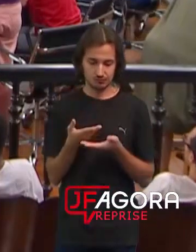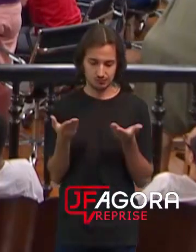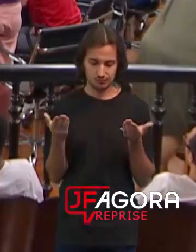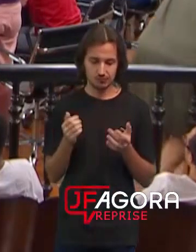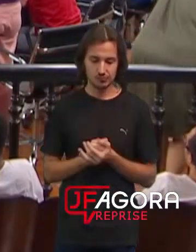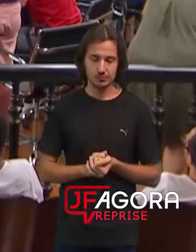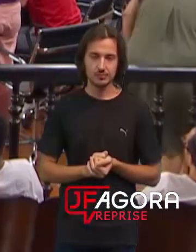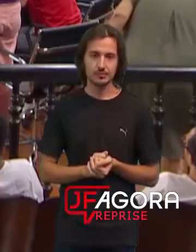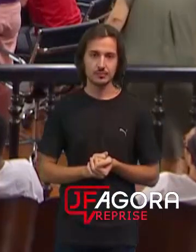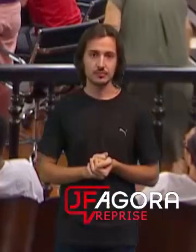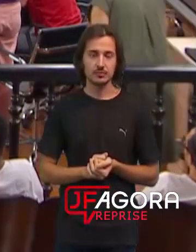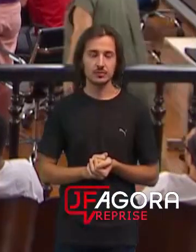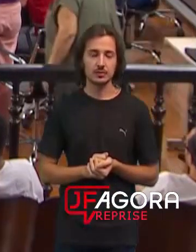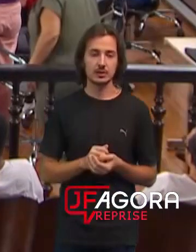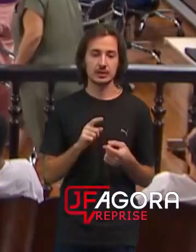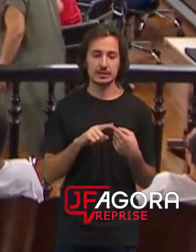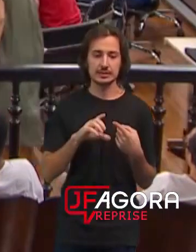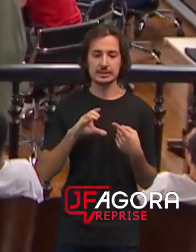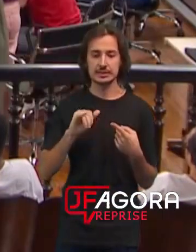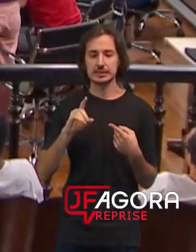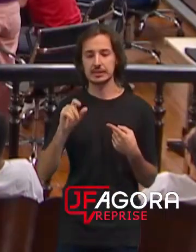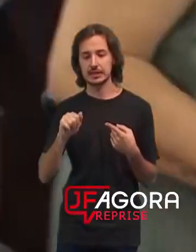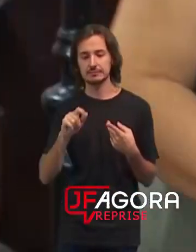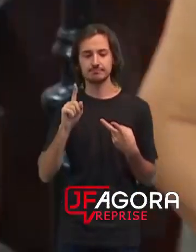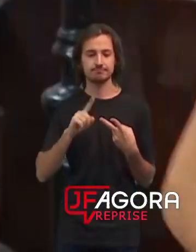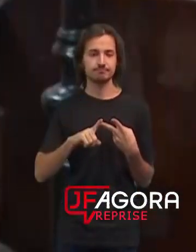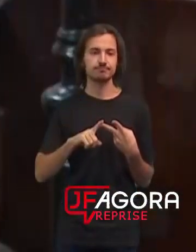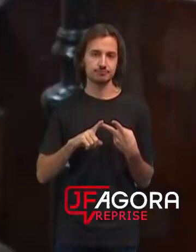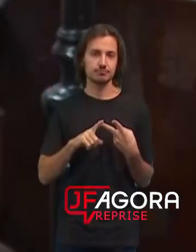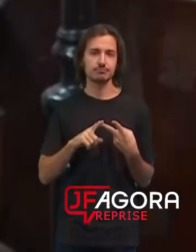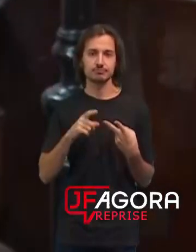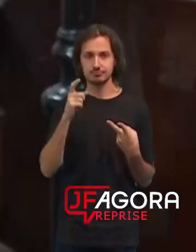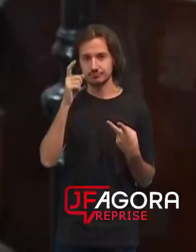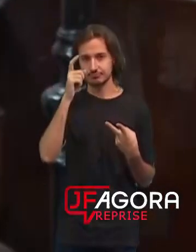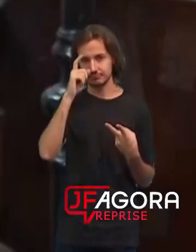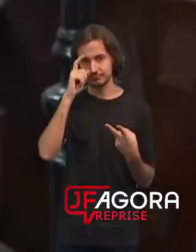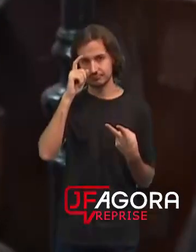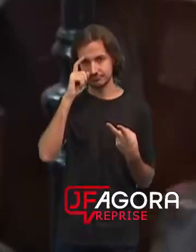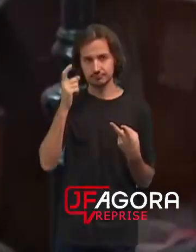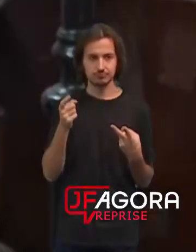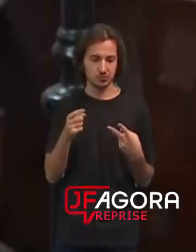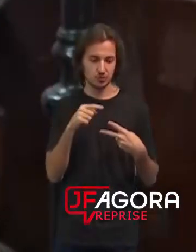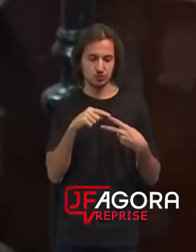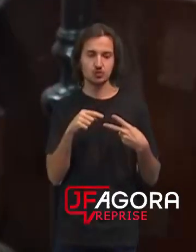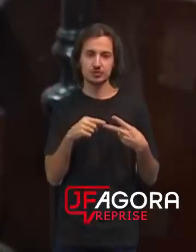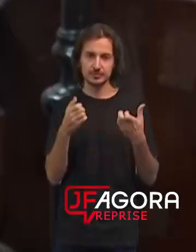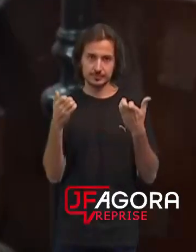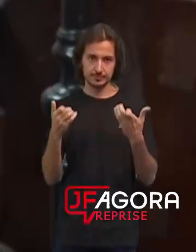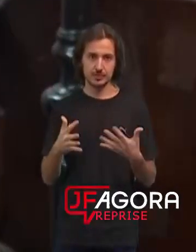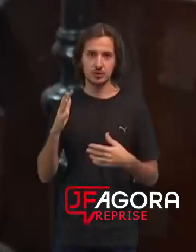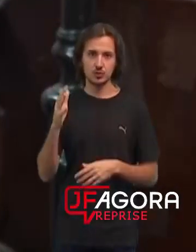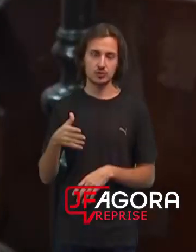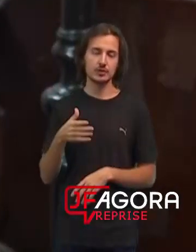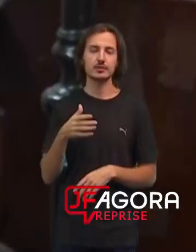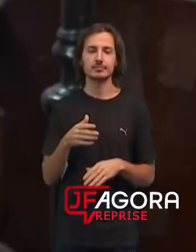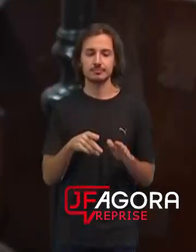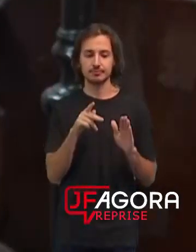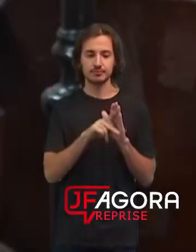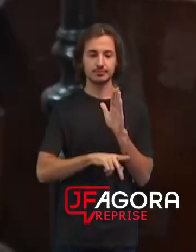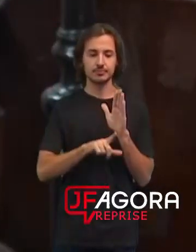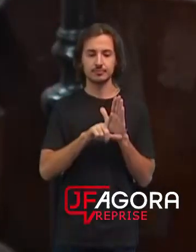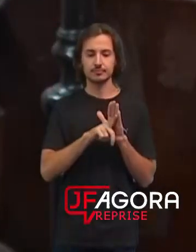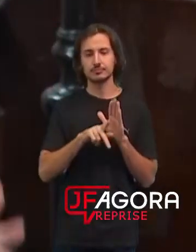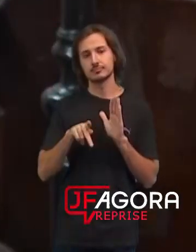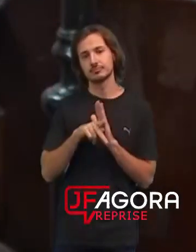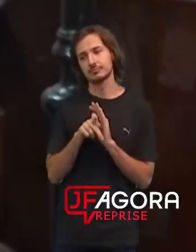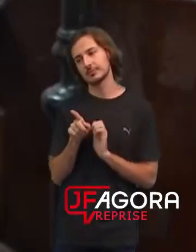Cida e o vereador Juraci, né, já falaram bastante sobre essa questão do próprio PL, né, da companheira Gleisi e tudo. Mas eu